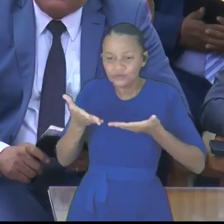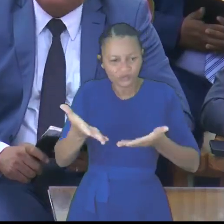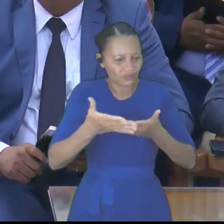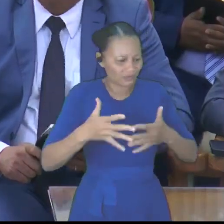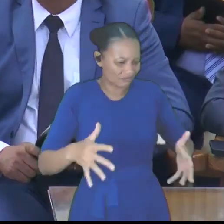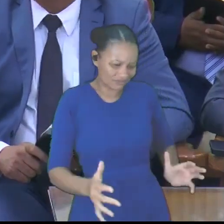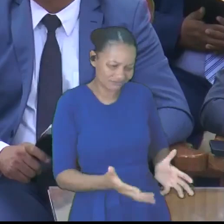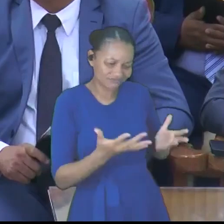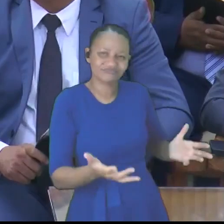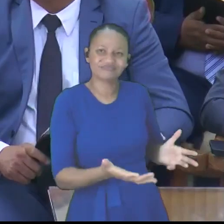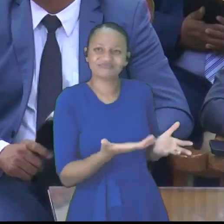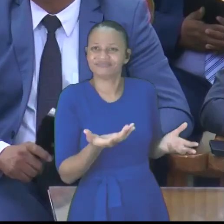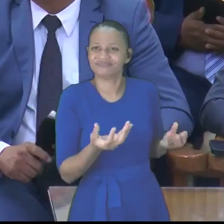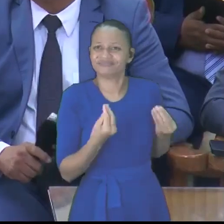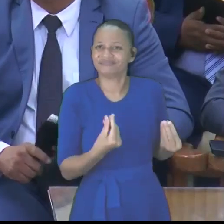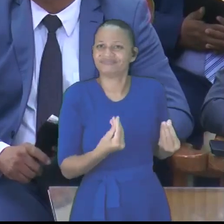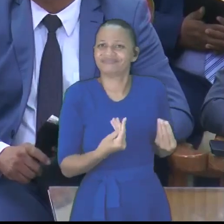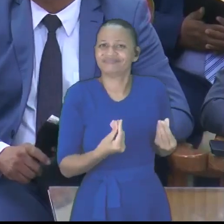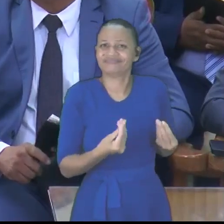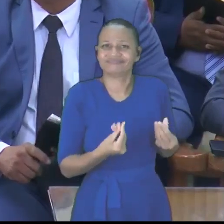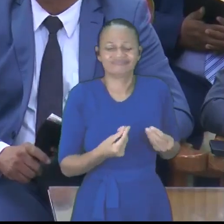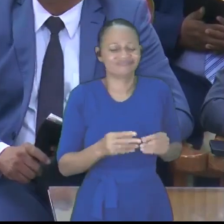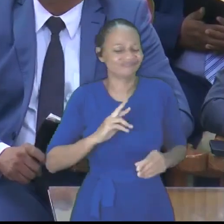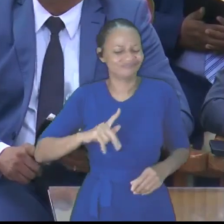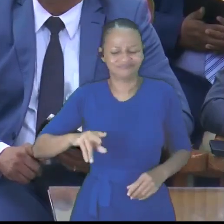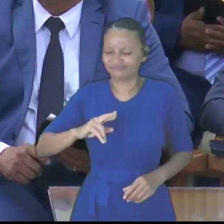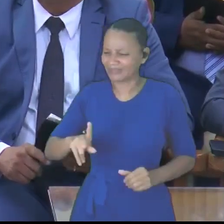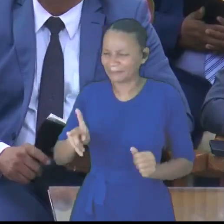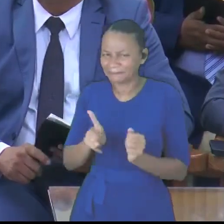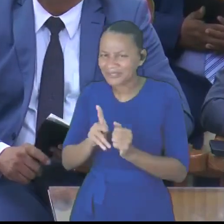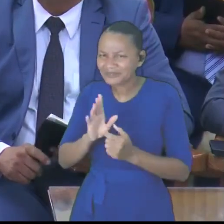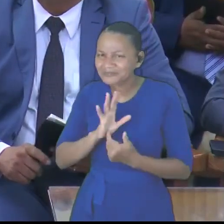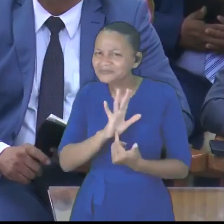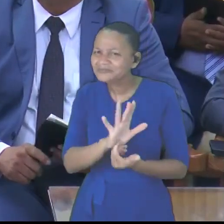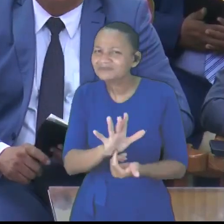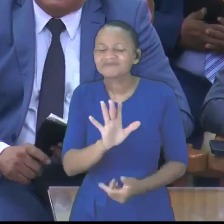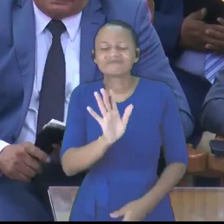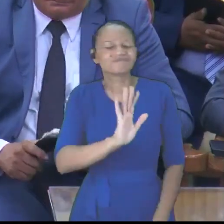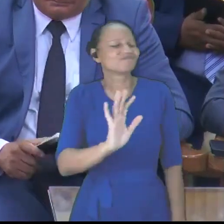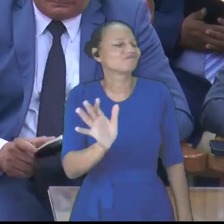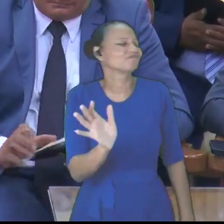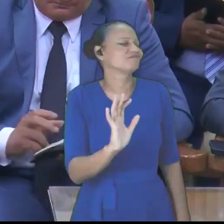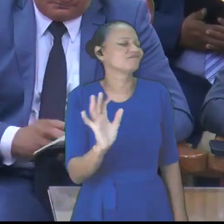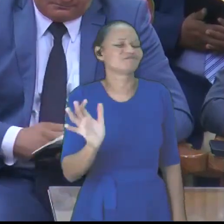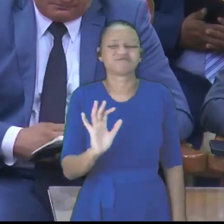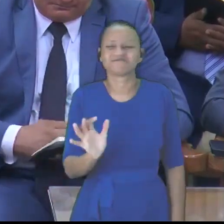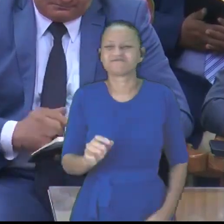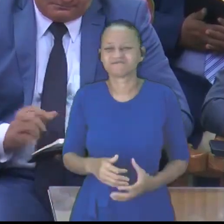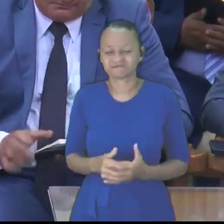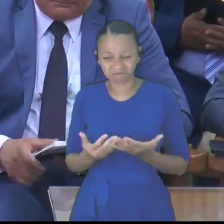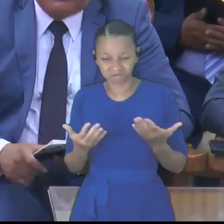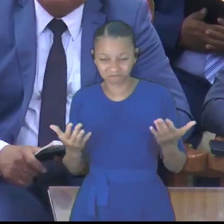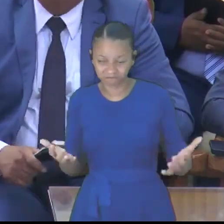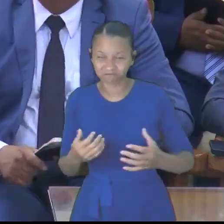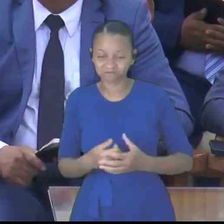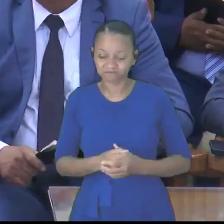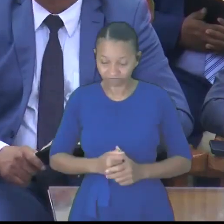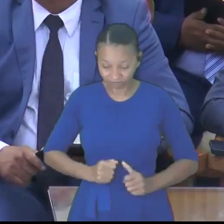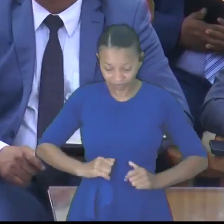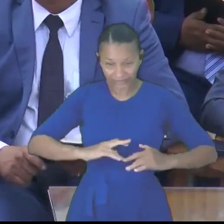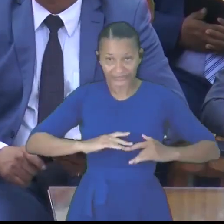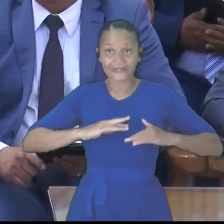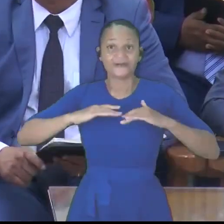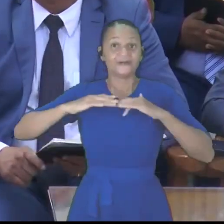povo. Mas não foi isso que Pedro apresentou. Não é essa a mensagem. Quando a gente é cheio do Espírito